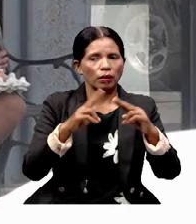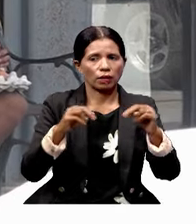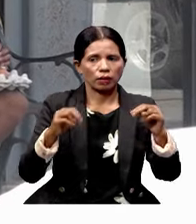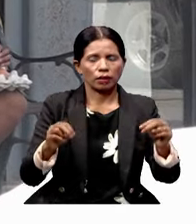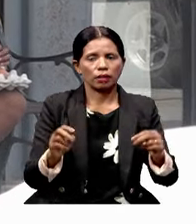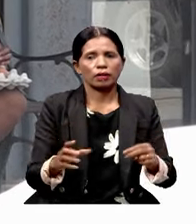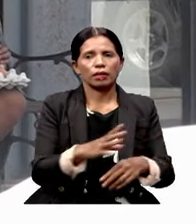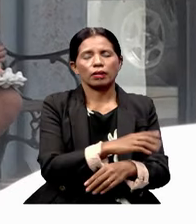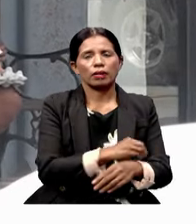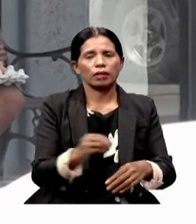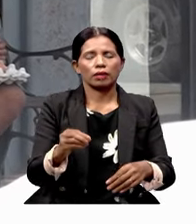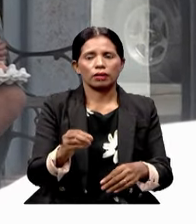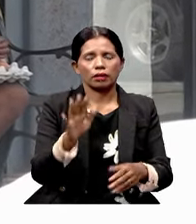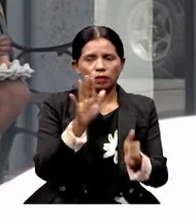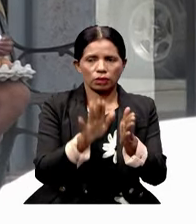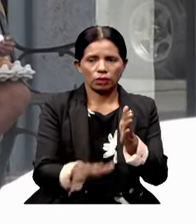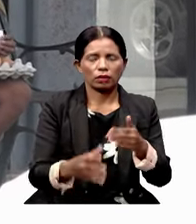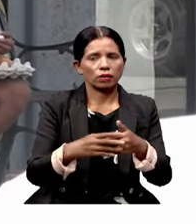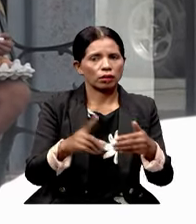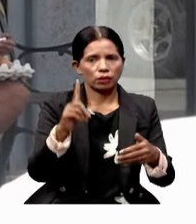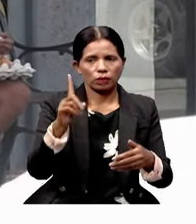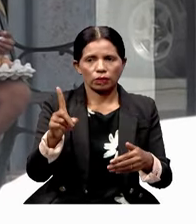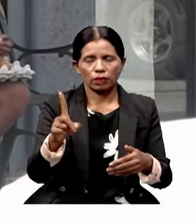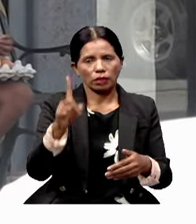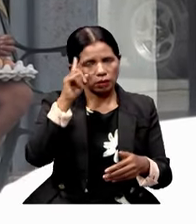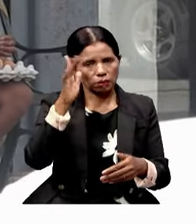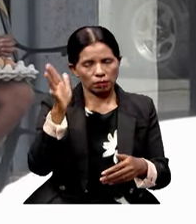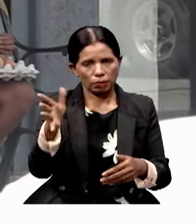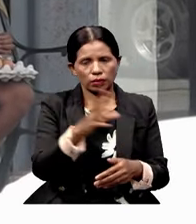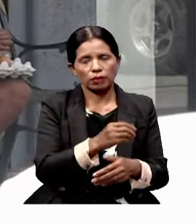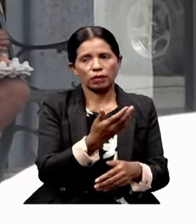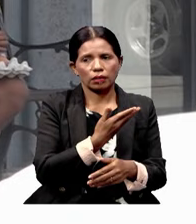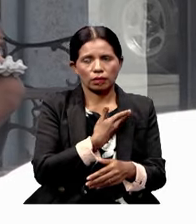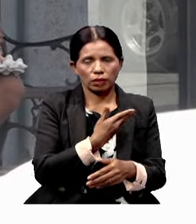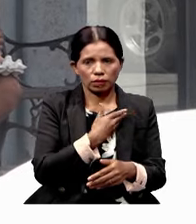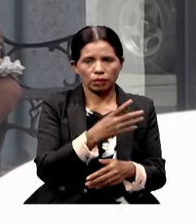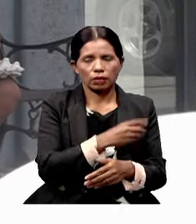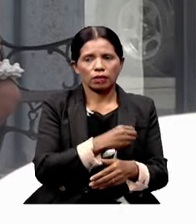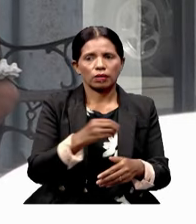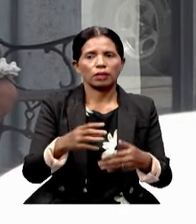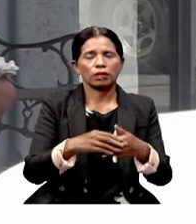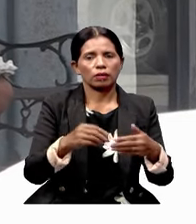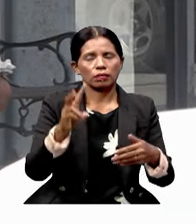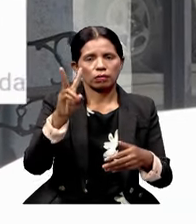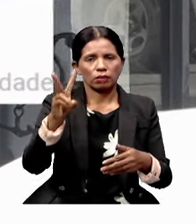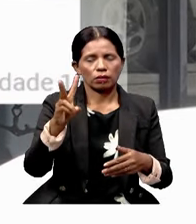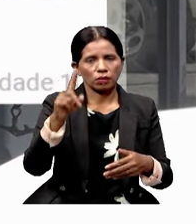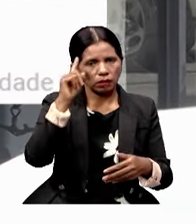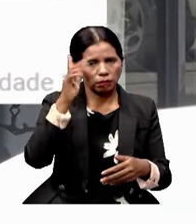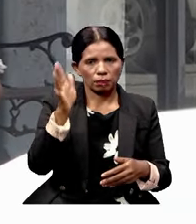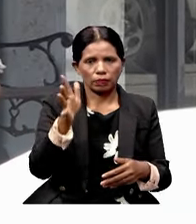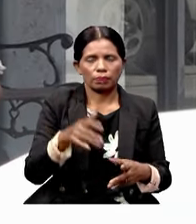unidade sanulu ho folin kik mak dolar ida centavus lima nulu no folin as liu mak dolar rua centavus lima